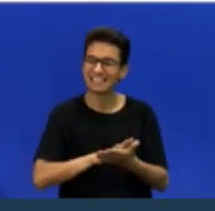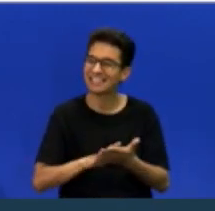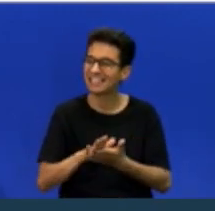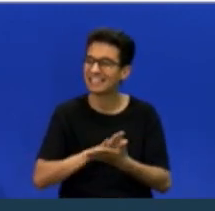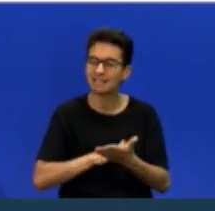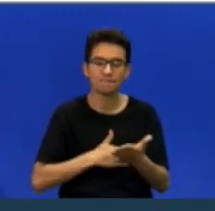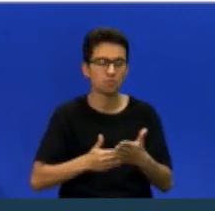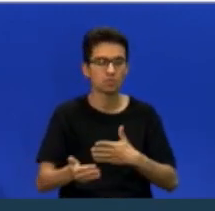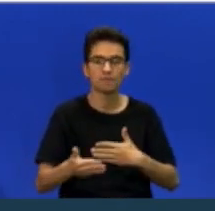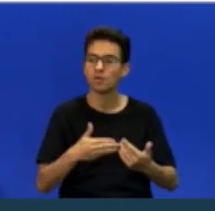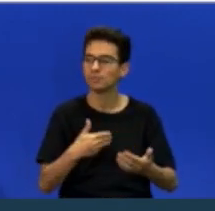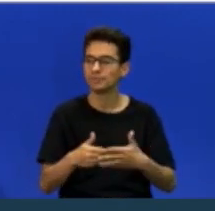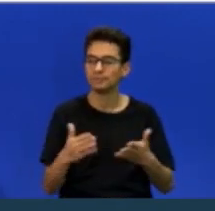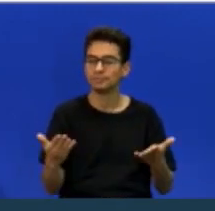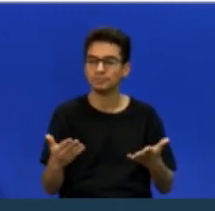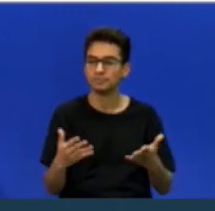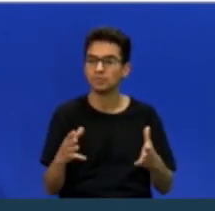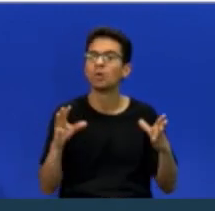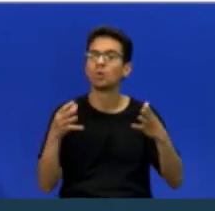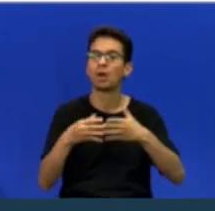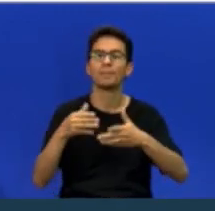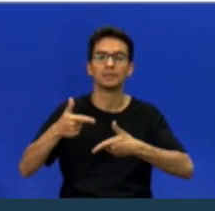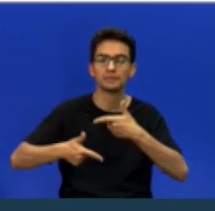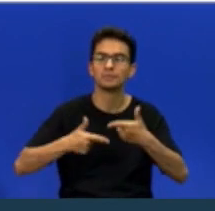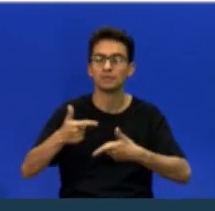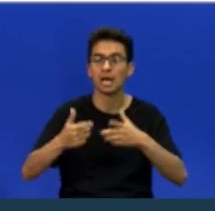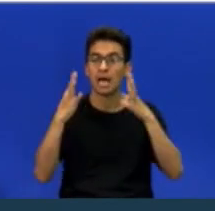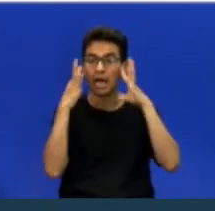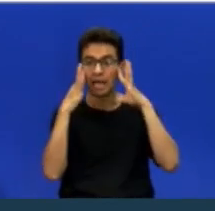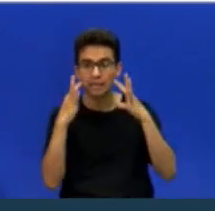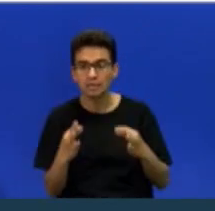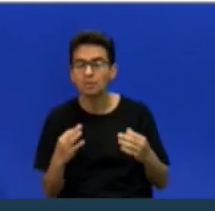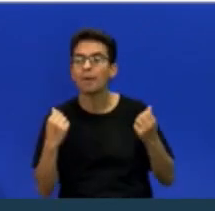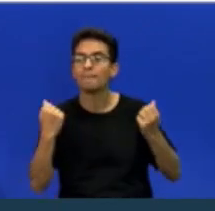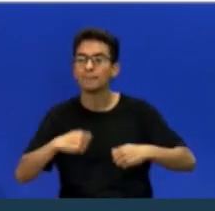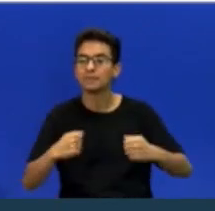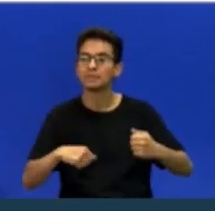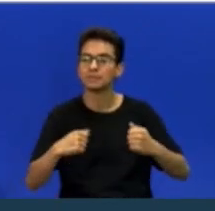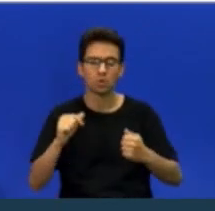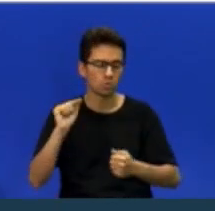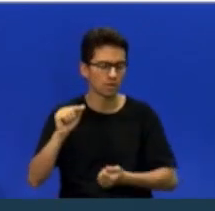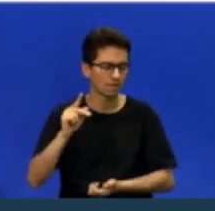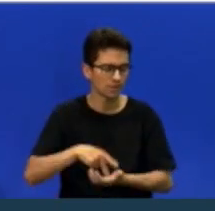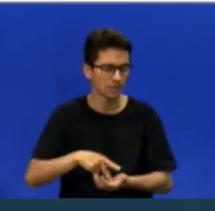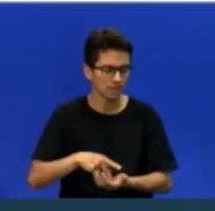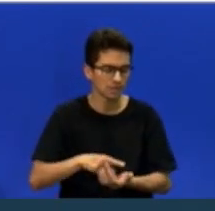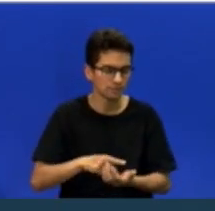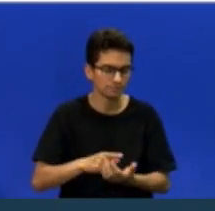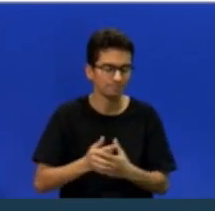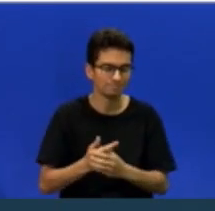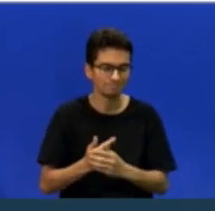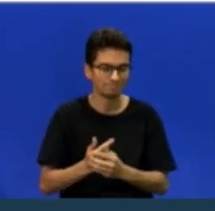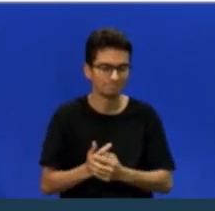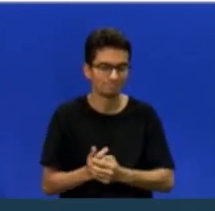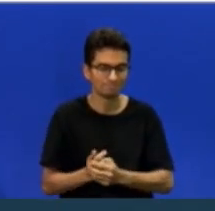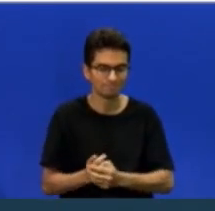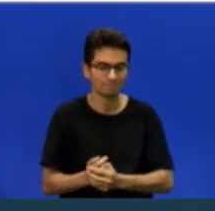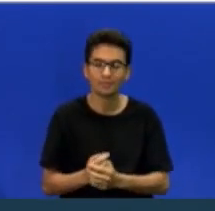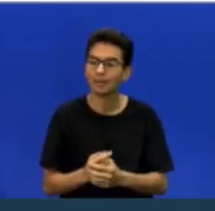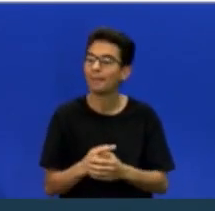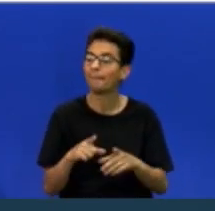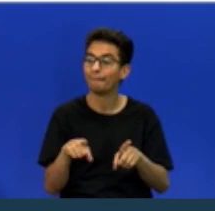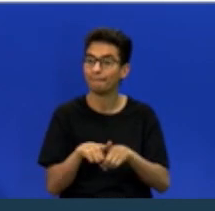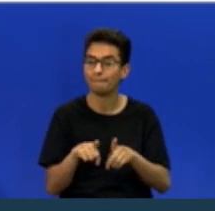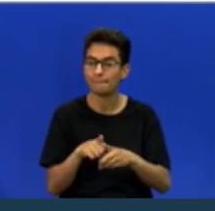qualquer espécie. A rede de serviços deve estar atenta às necessidades reais da população a ser atendida.